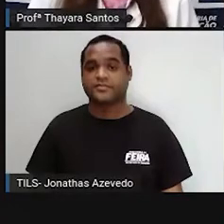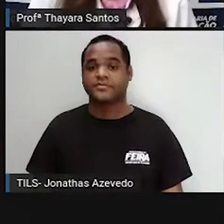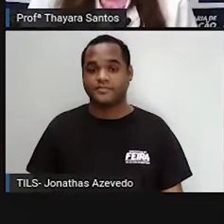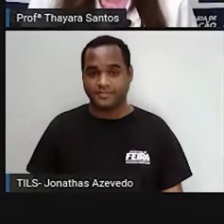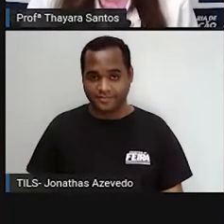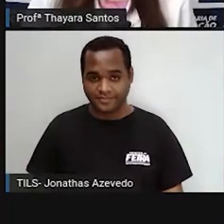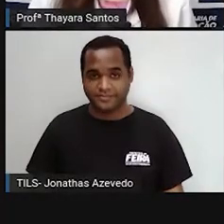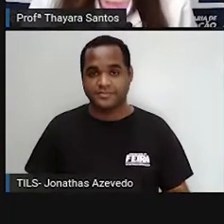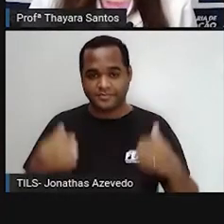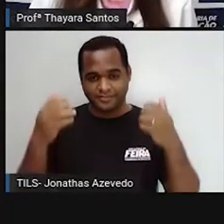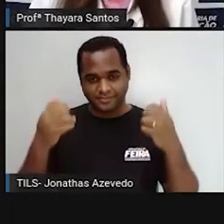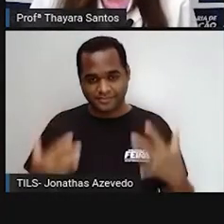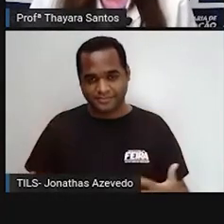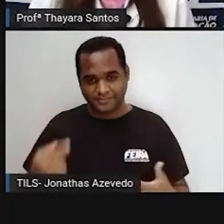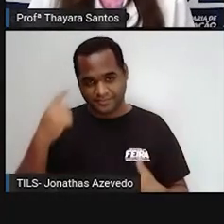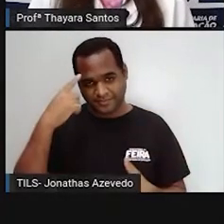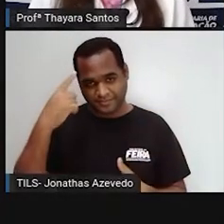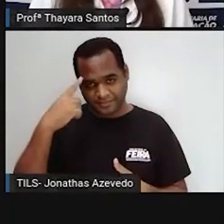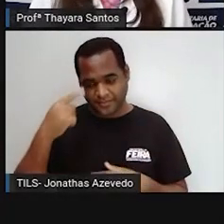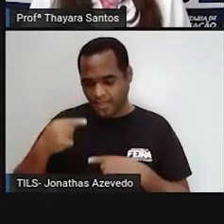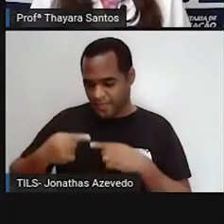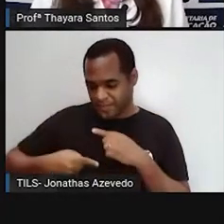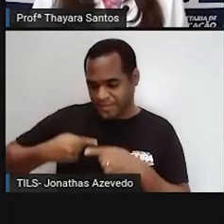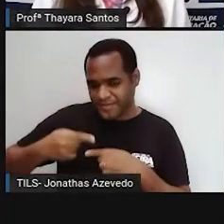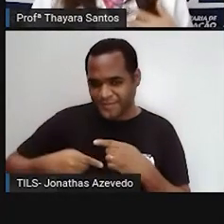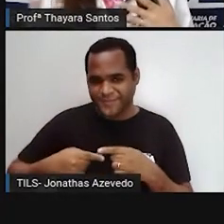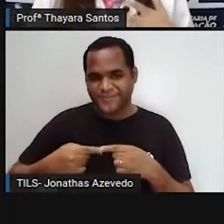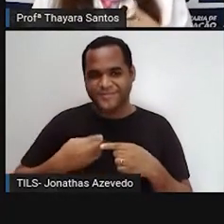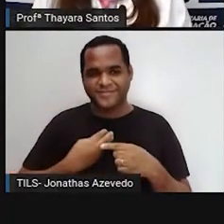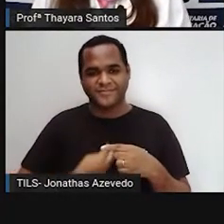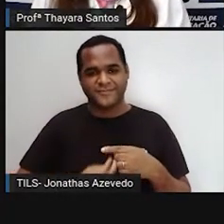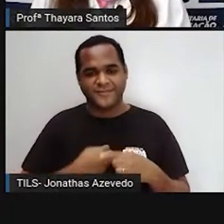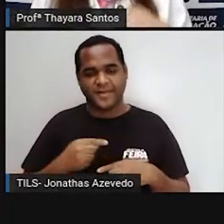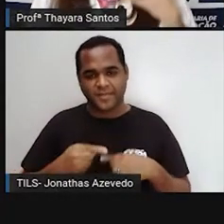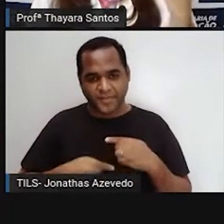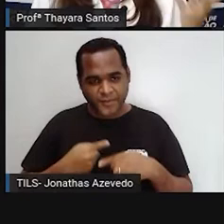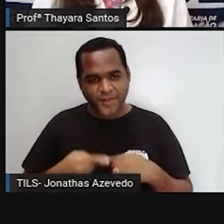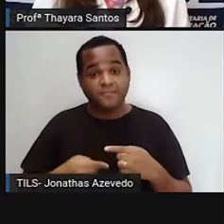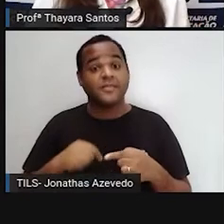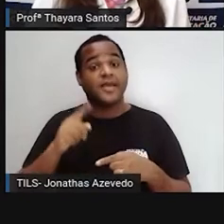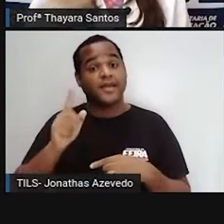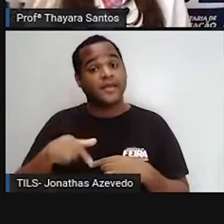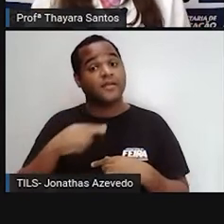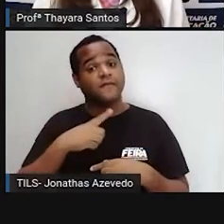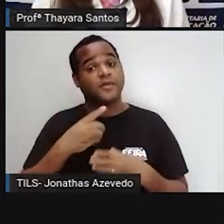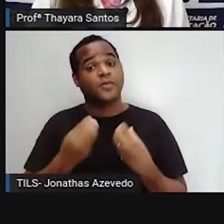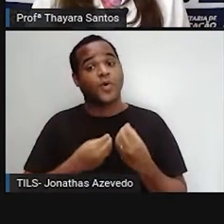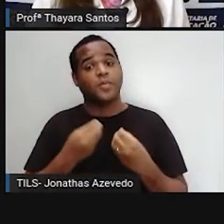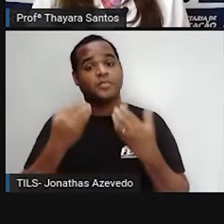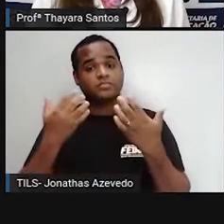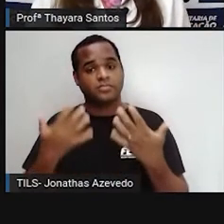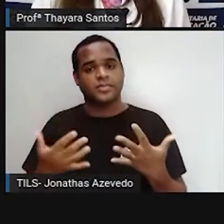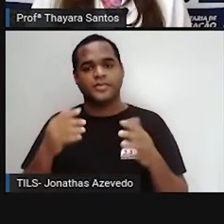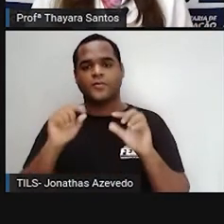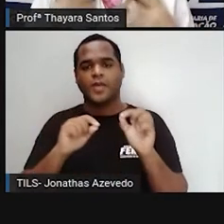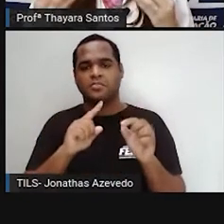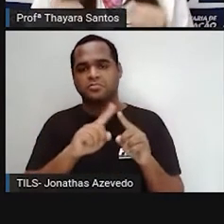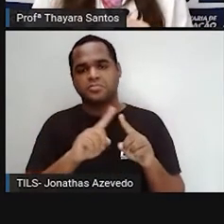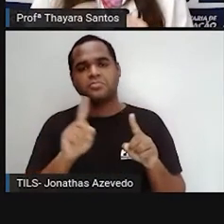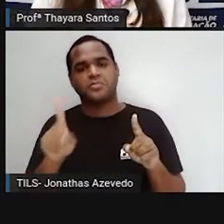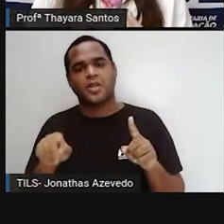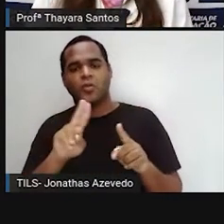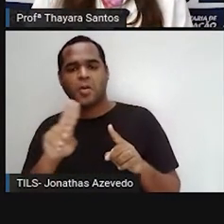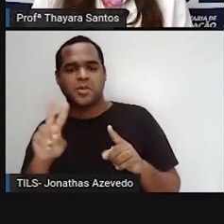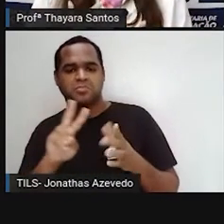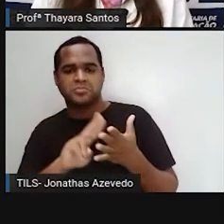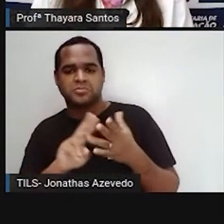Então, ainda falando sobre reprodução. A gente já viu que seres vivos podem se reproduzir sexuadamente ou assexuadamente. Agora vamos